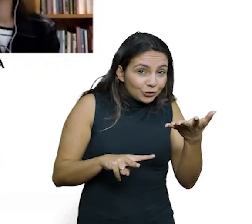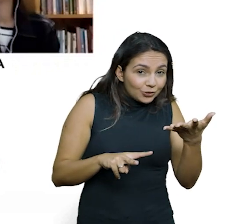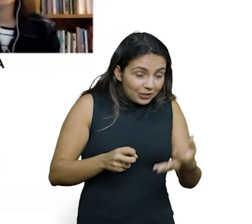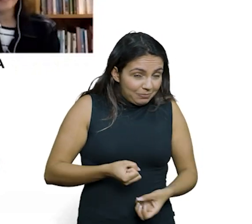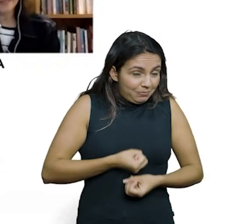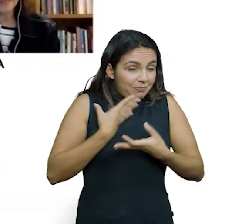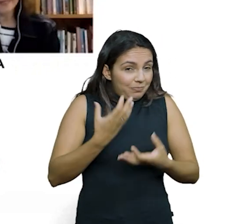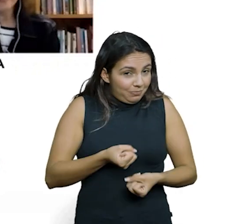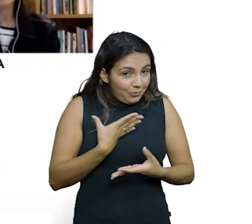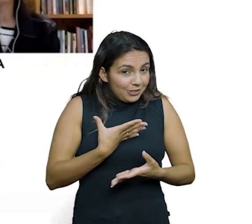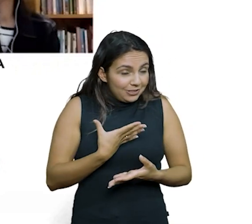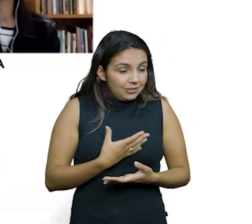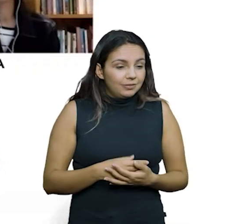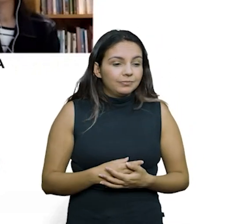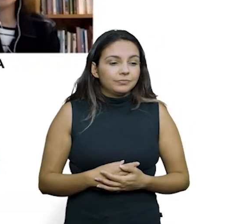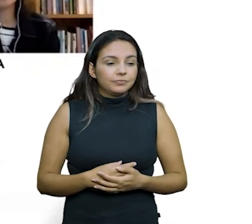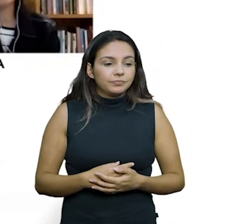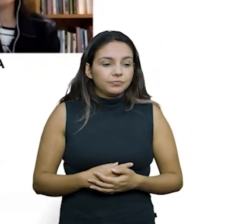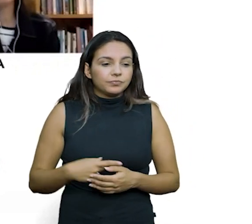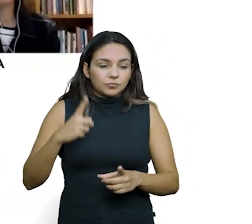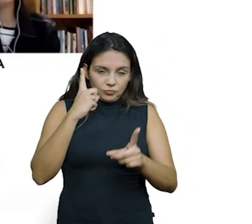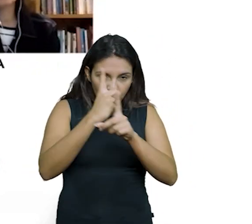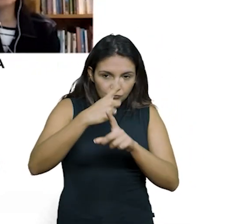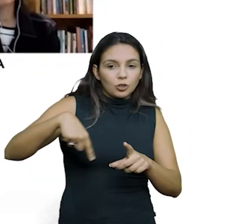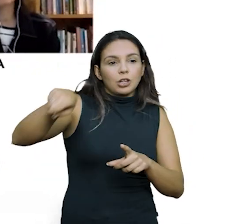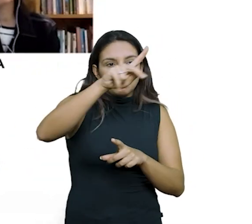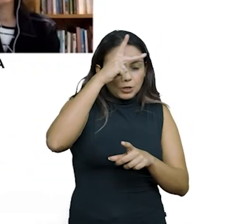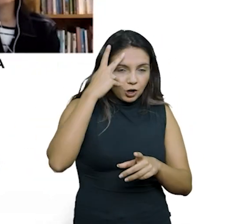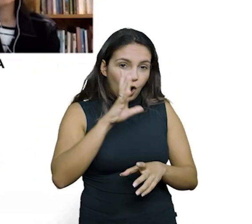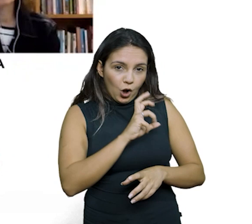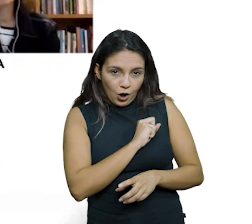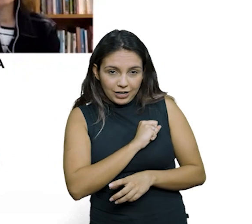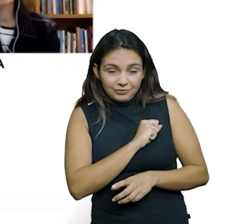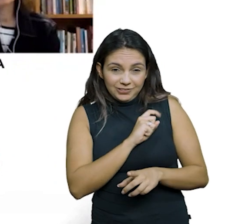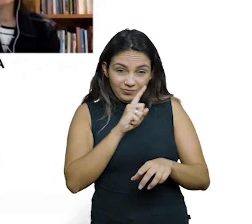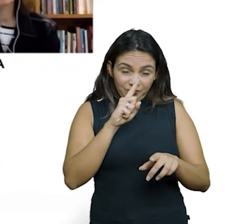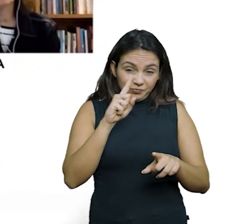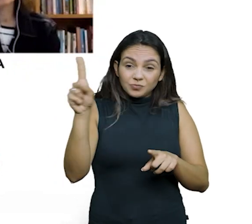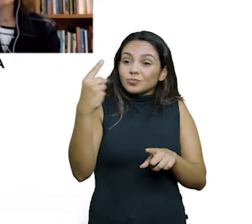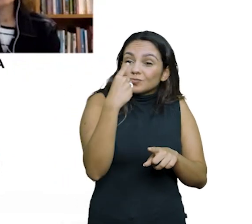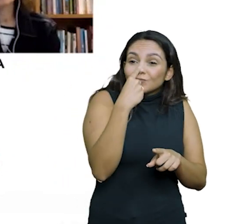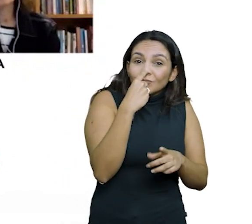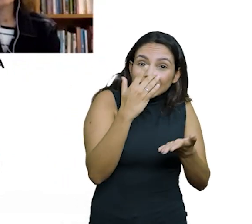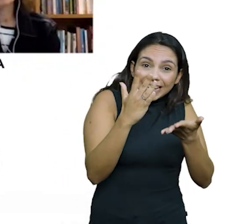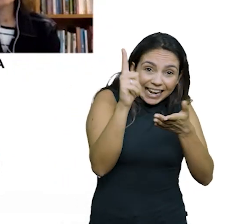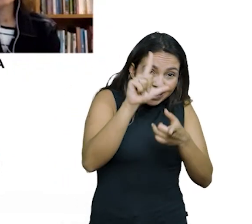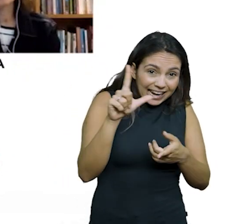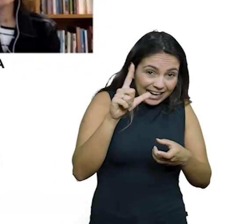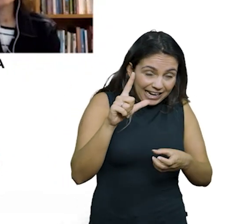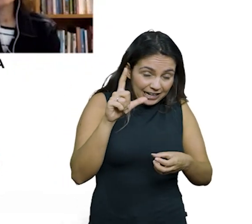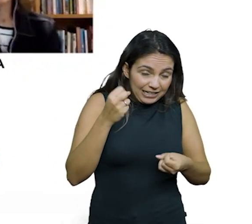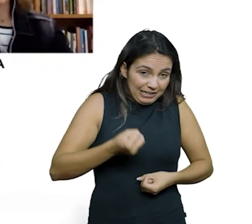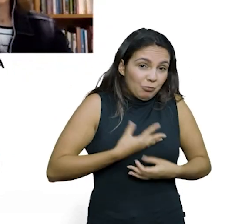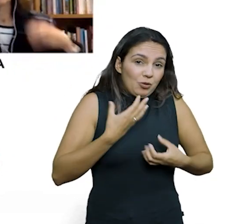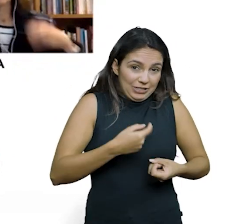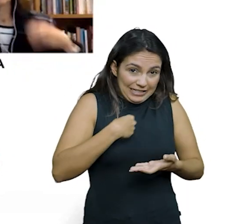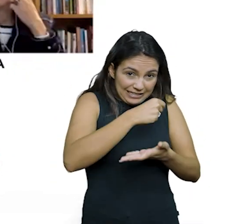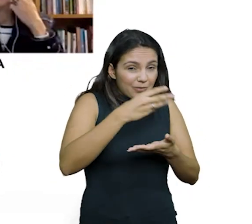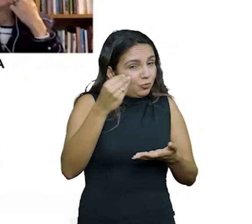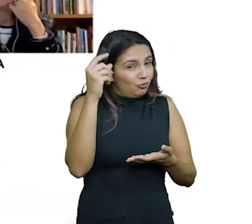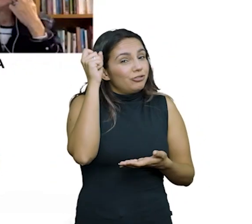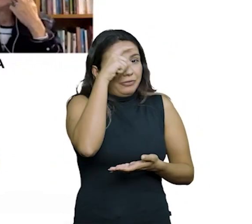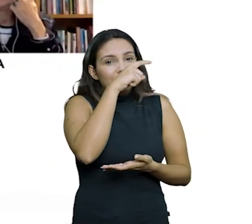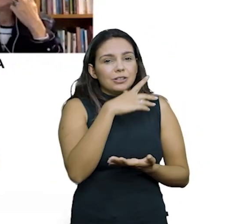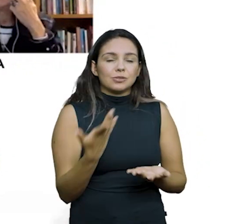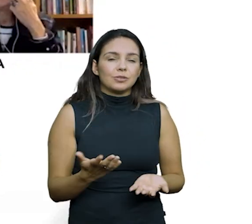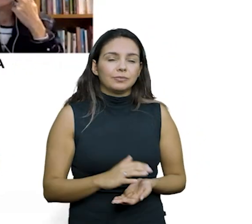que gostam, que falam que gostam, que defendem a poesia com unhas e dentes. Mas na hora do leitor, a coisa já desanda um pouco. É